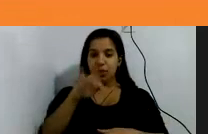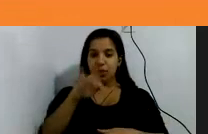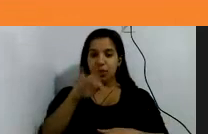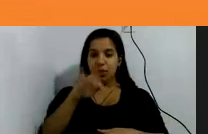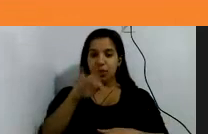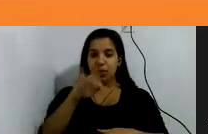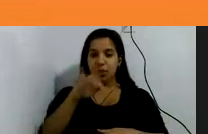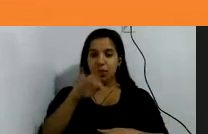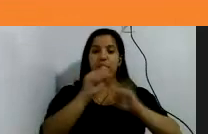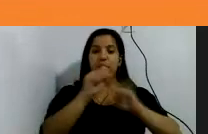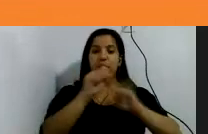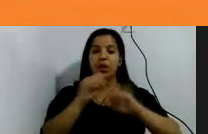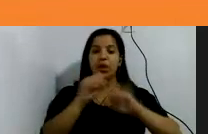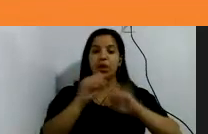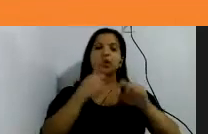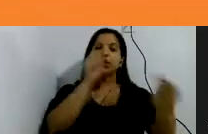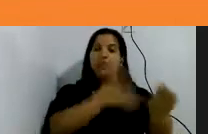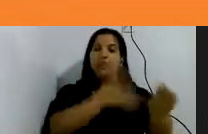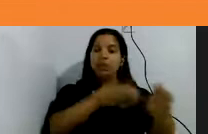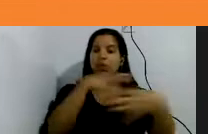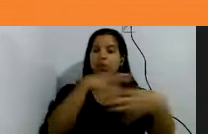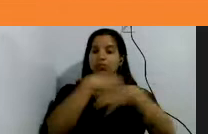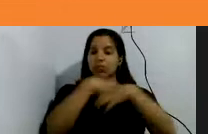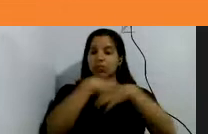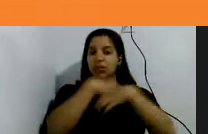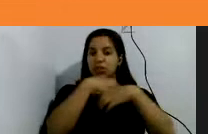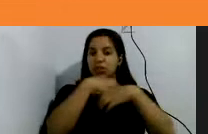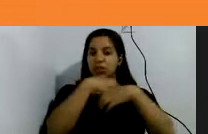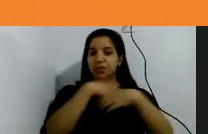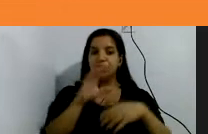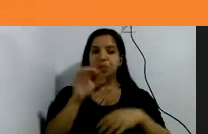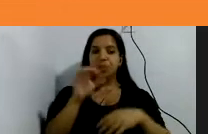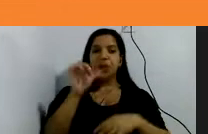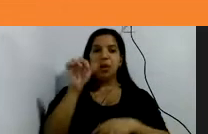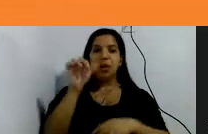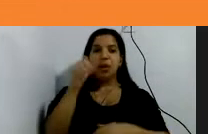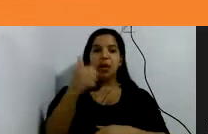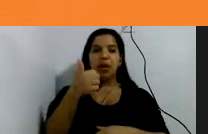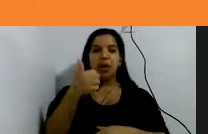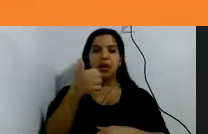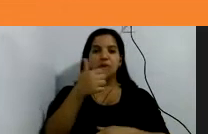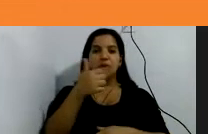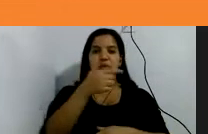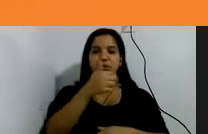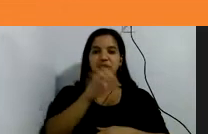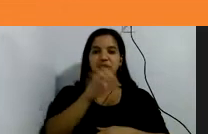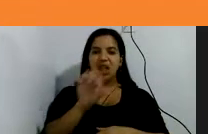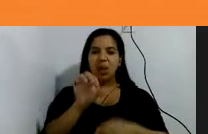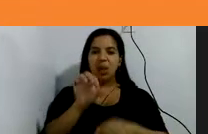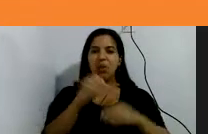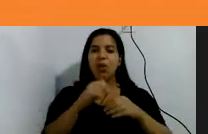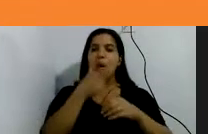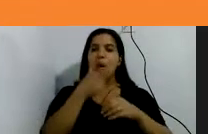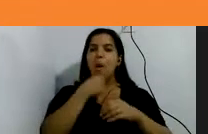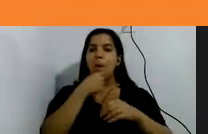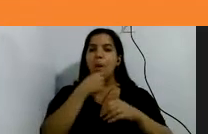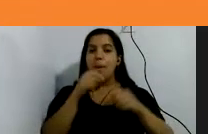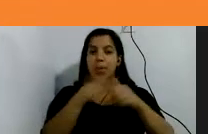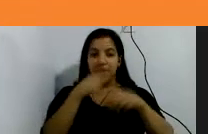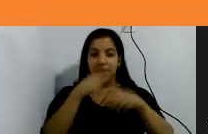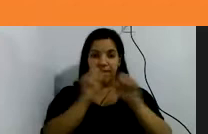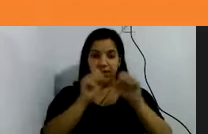reação transfusional. Então, no século XIX, o obstetra James Bundle, ele foi o primeiro a